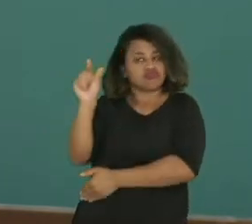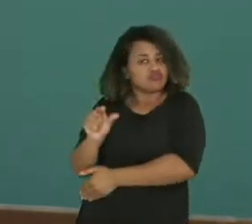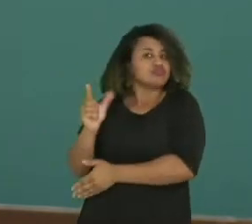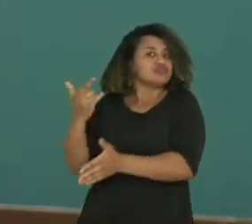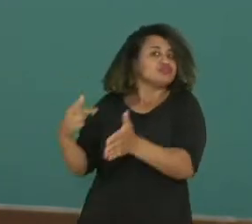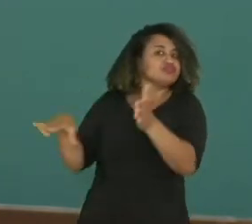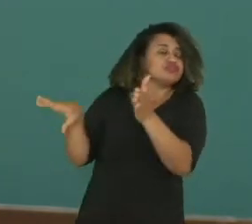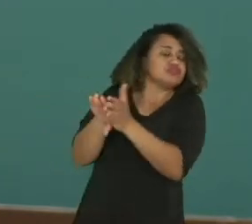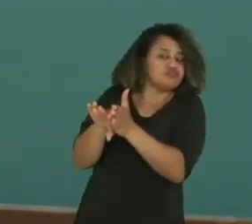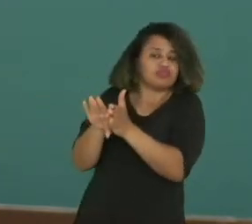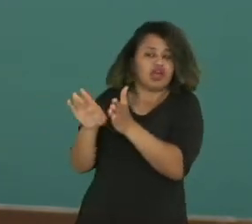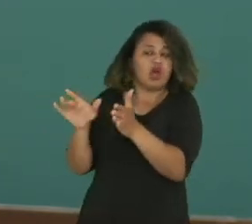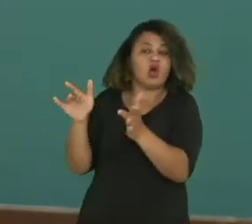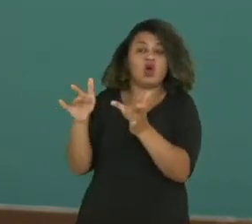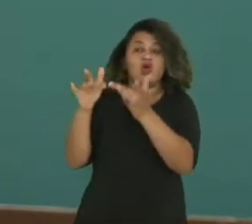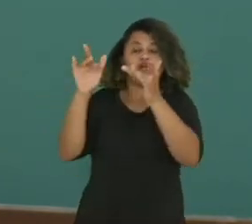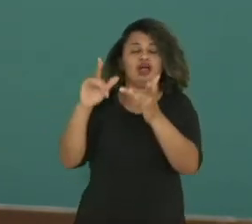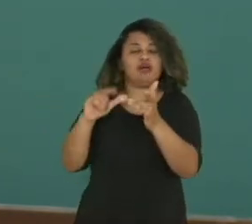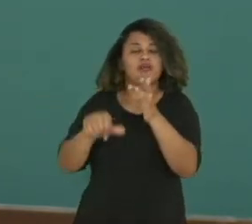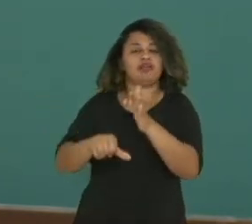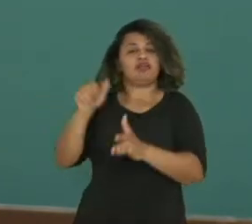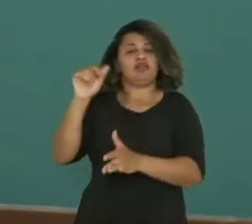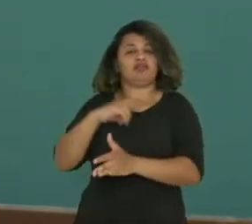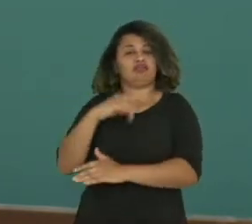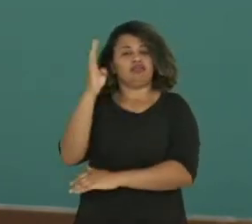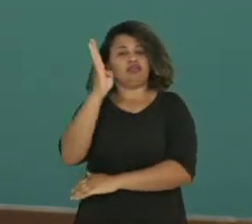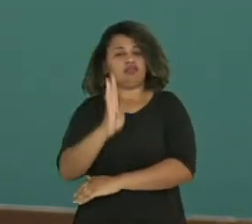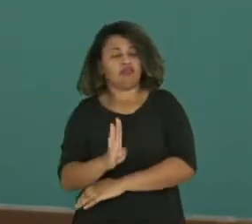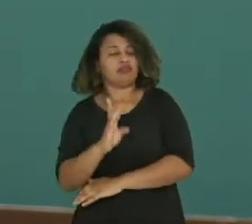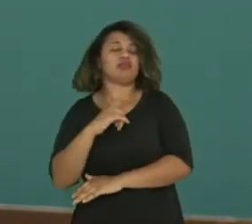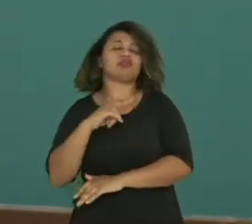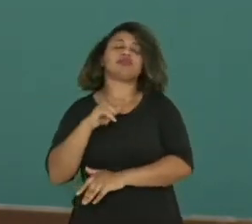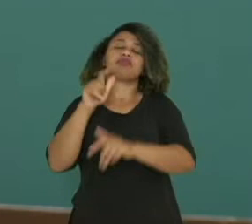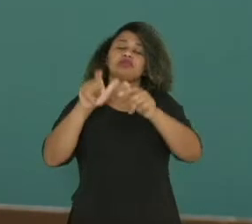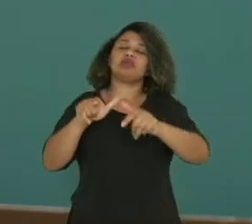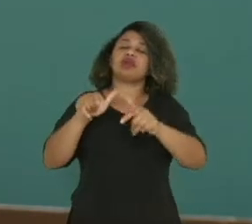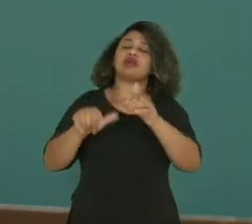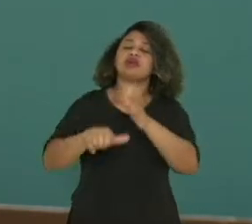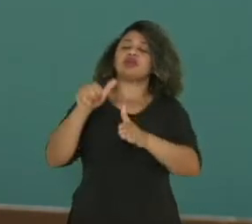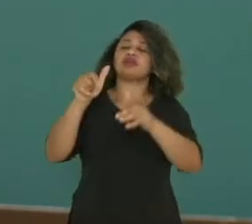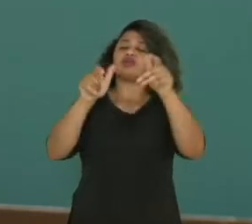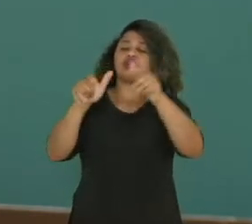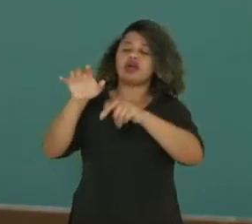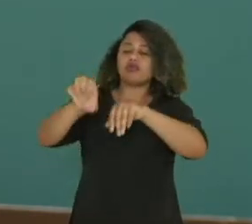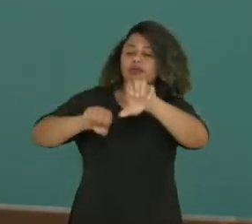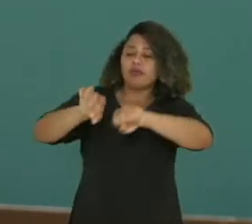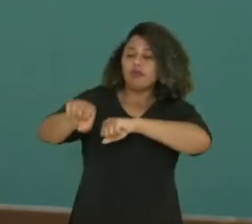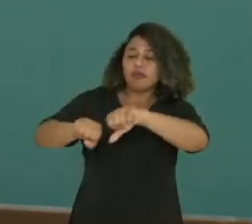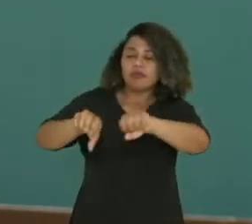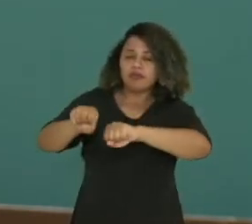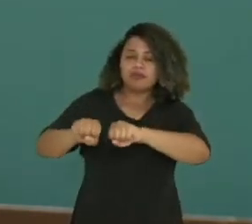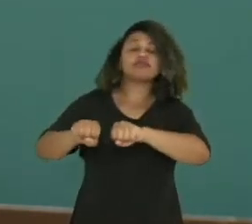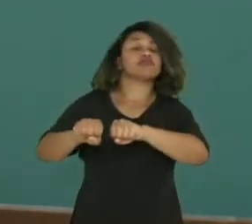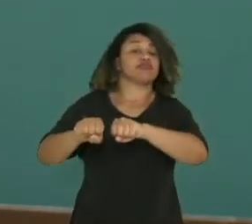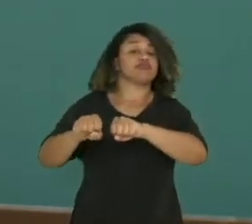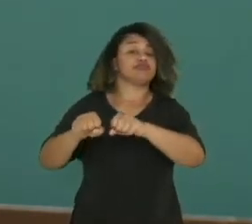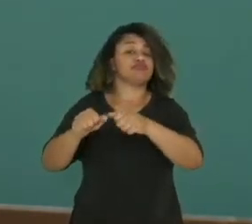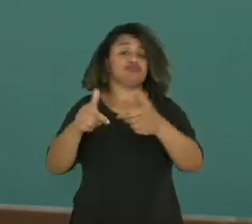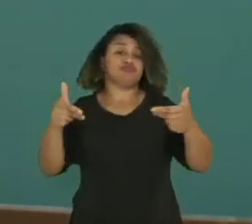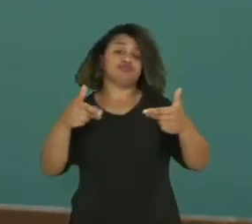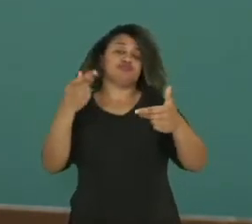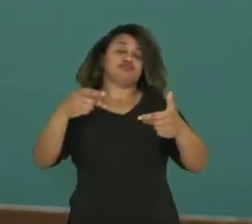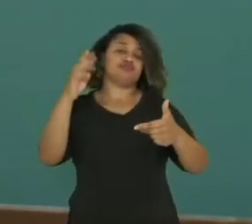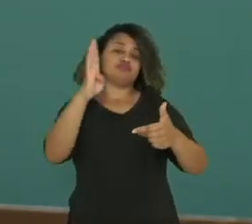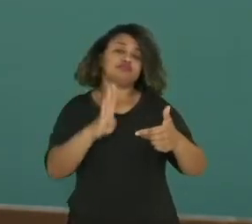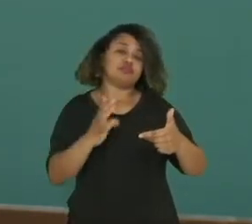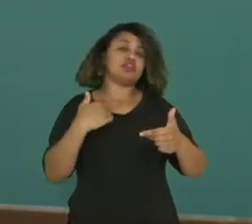Então foi a primeira área explorada ali, né, de recursos explorados do Brasil. Justamente